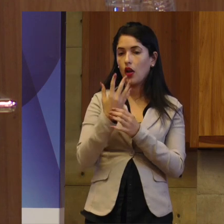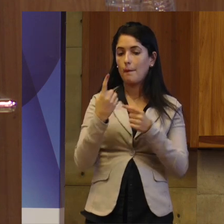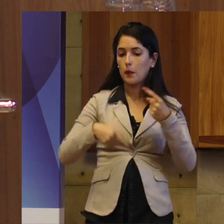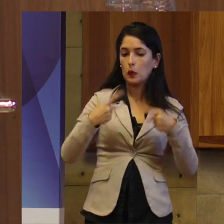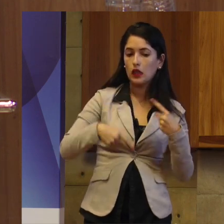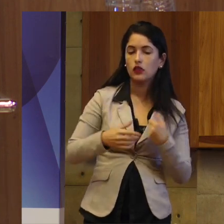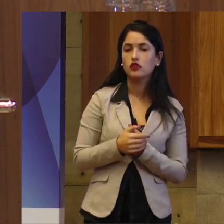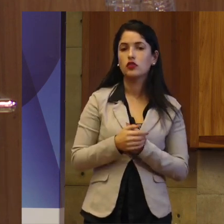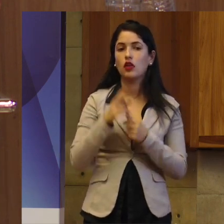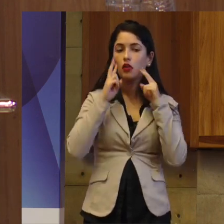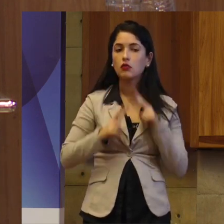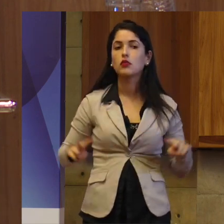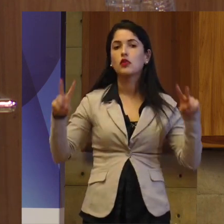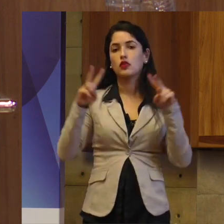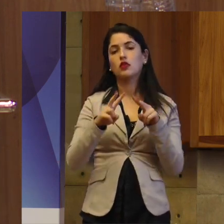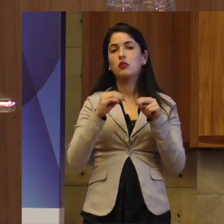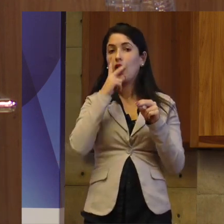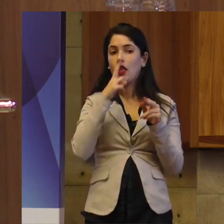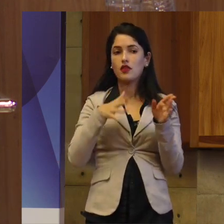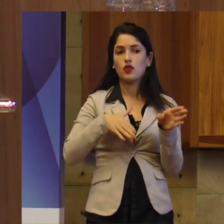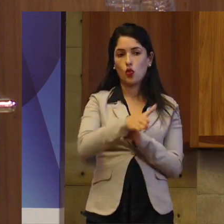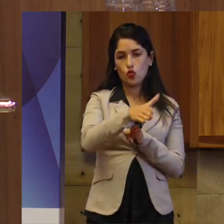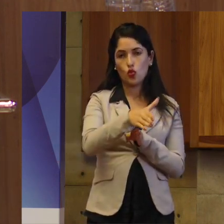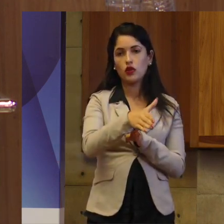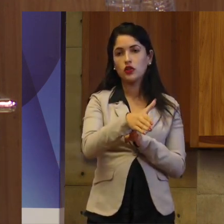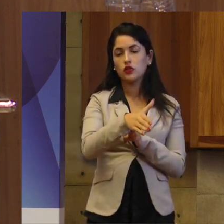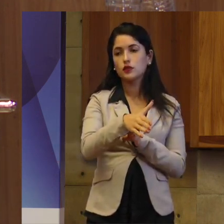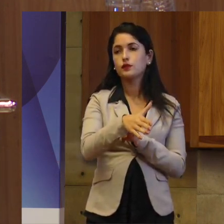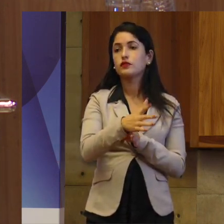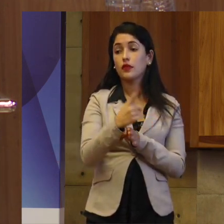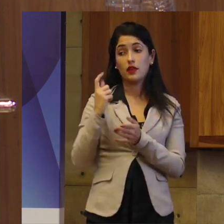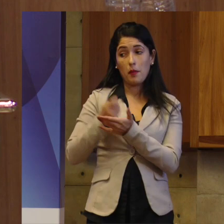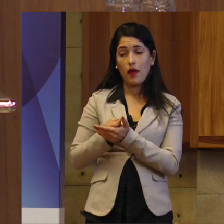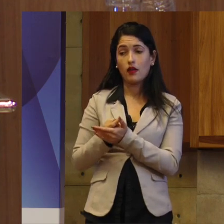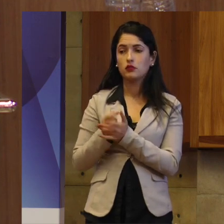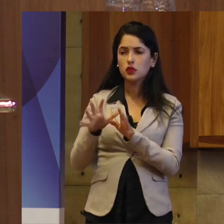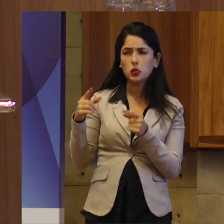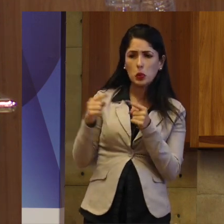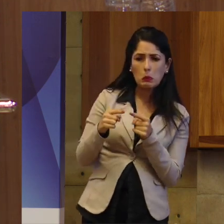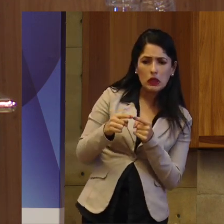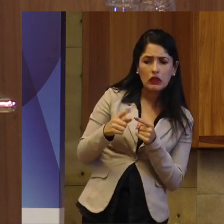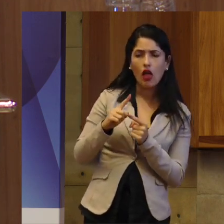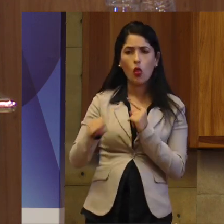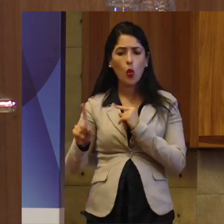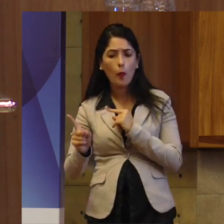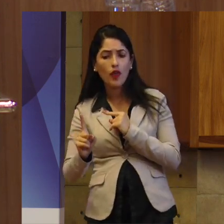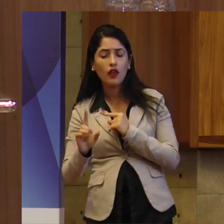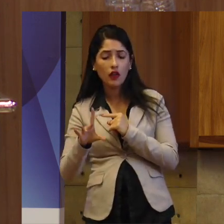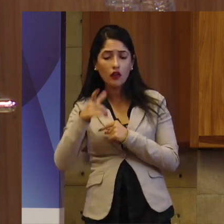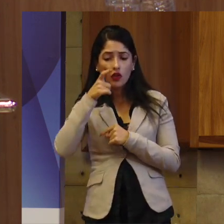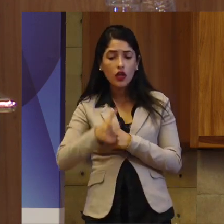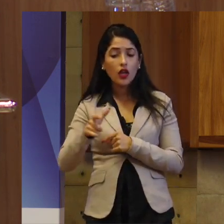dão um olhar externo, uma espécie de consultoria. Você paga por isso. E aí ele começa a ver, mas isso aí faz sentido ou é só o interesse de um